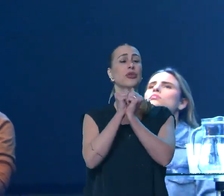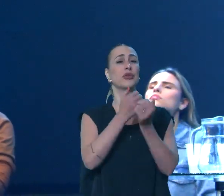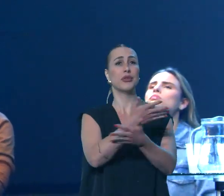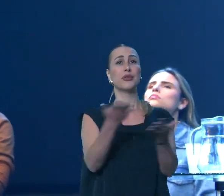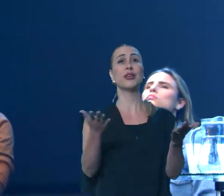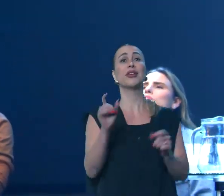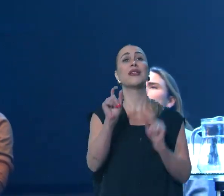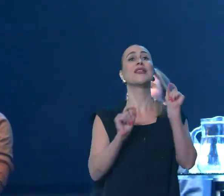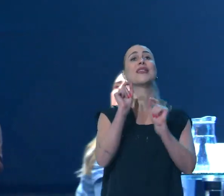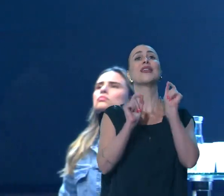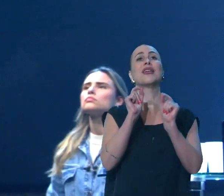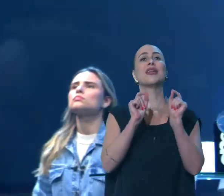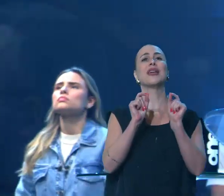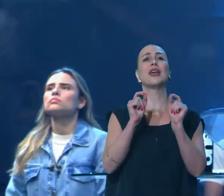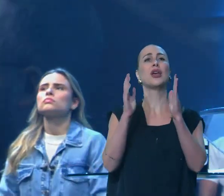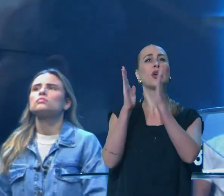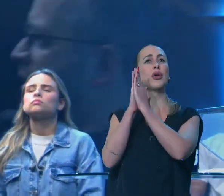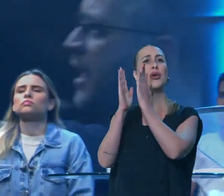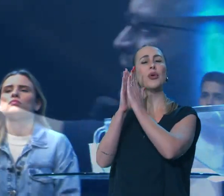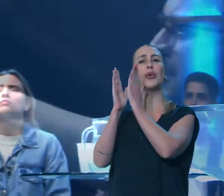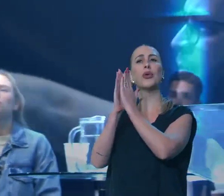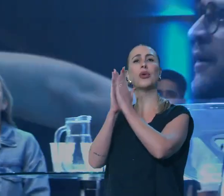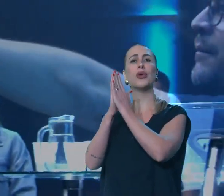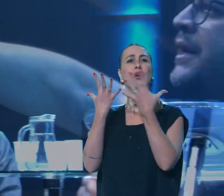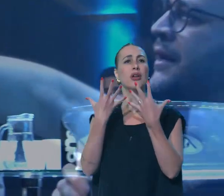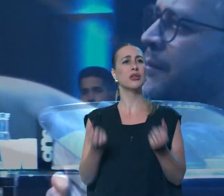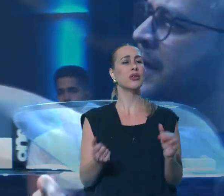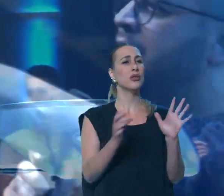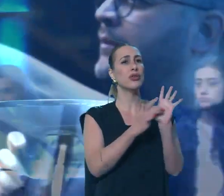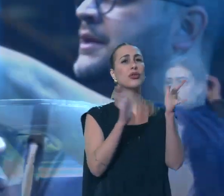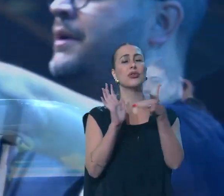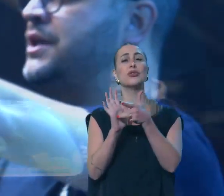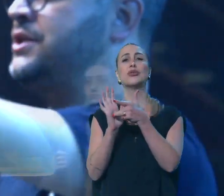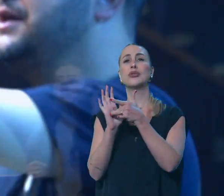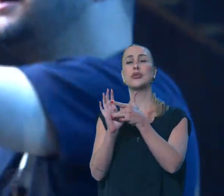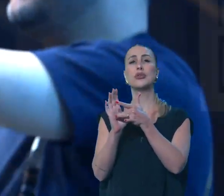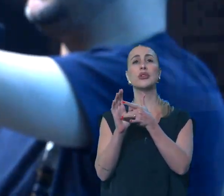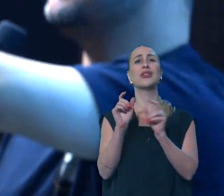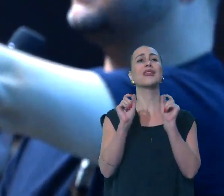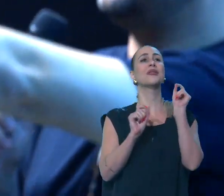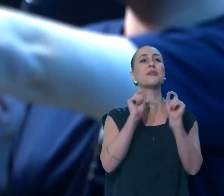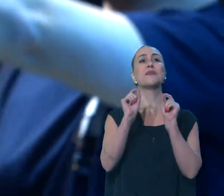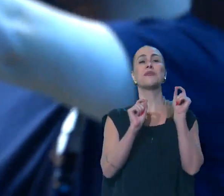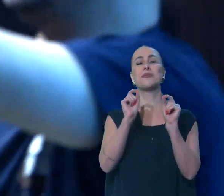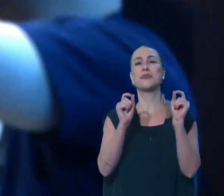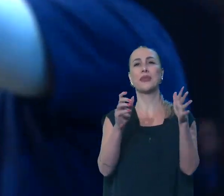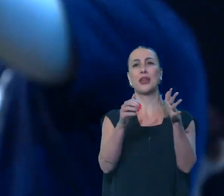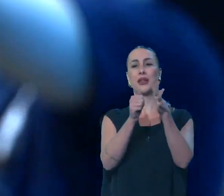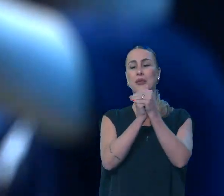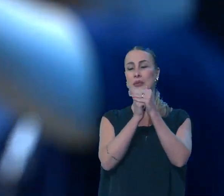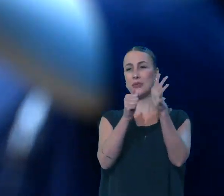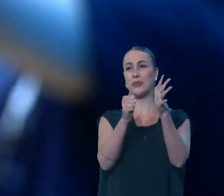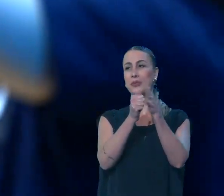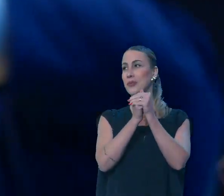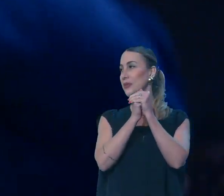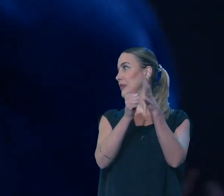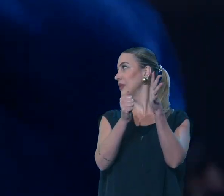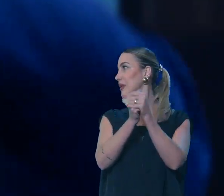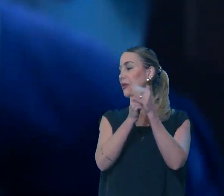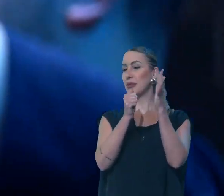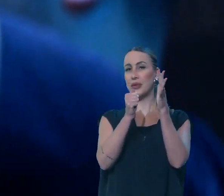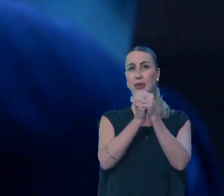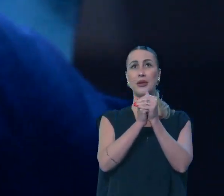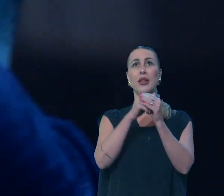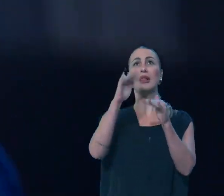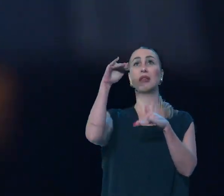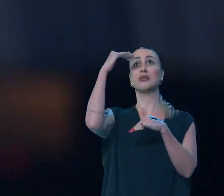mão. Ali em cima, amém, amém, amém, amém aqui no meio. Amém aqui no meio, amém, amém, amém. Tem mais gente? Amém, amém, amém, amém, amém, amém. Ali em